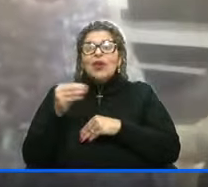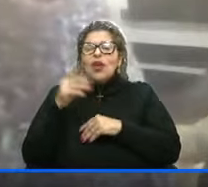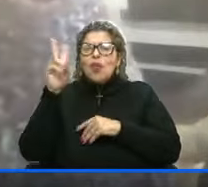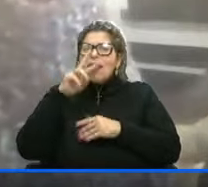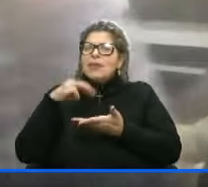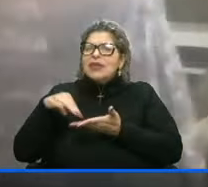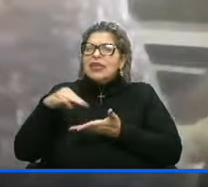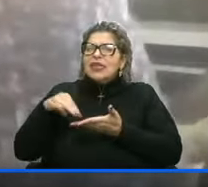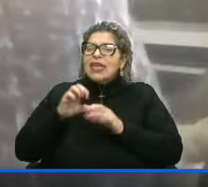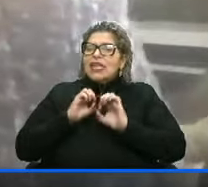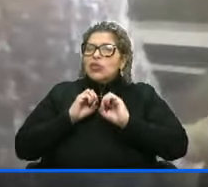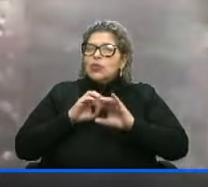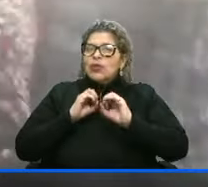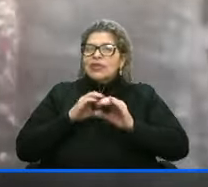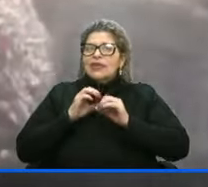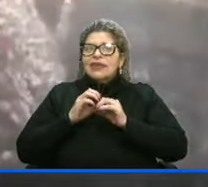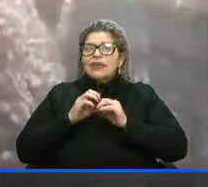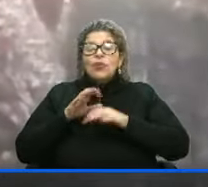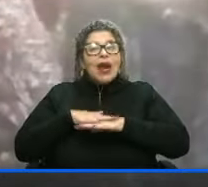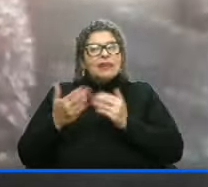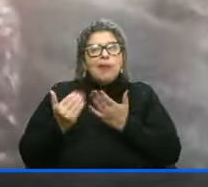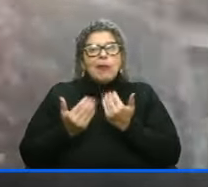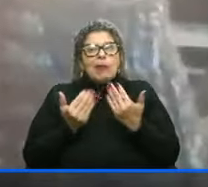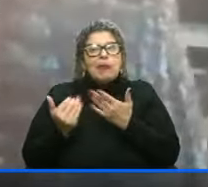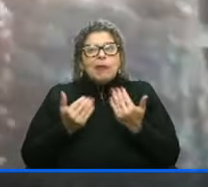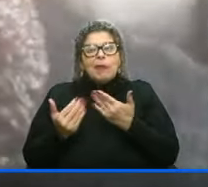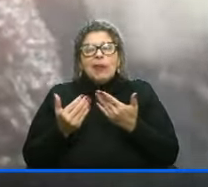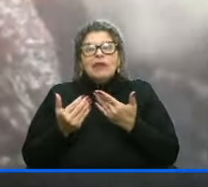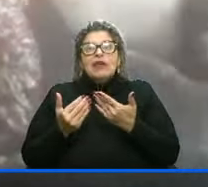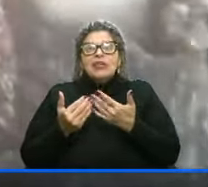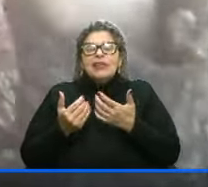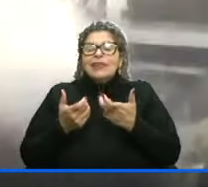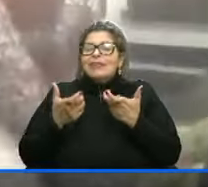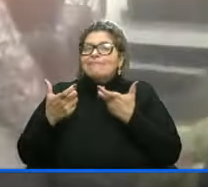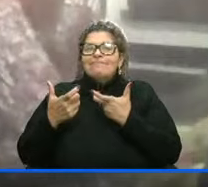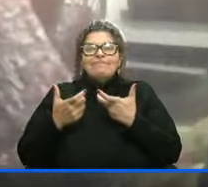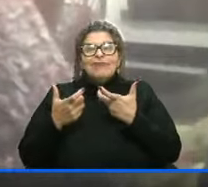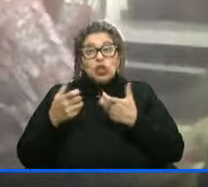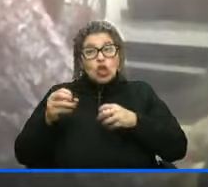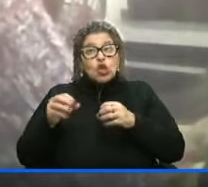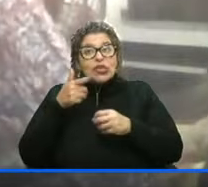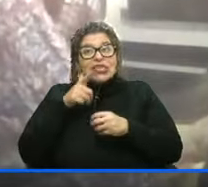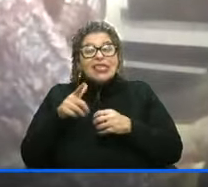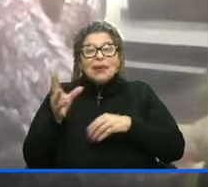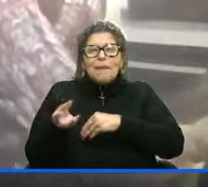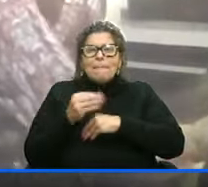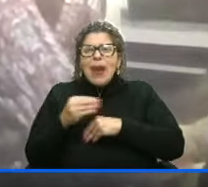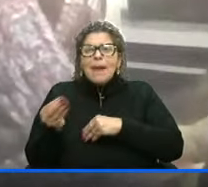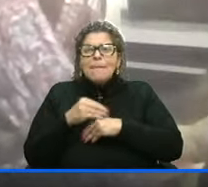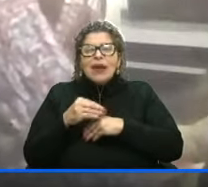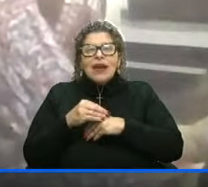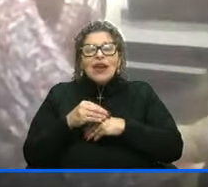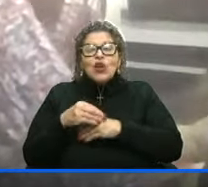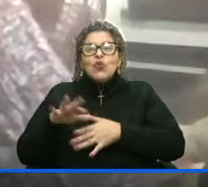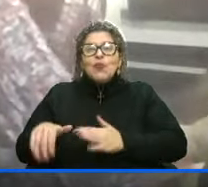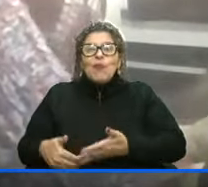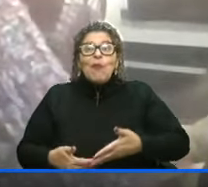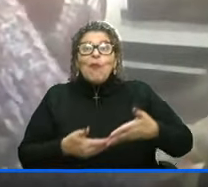secretária de Educação, nós, com esse diálogo, que foi tenso e tudo, nós construímos o Plus